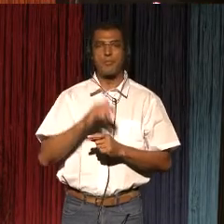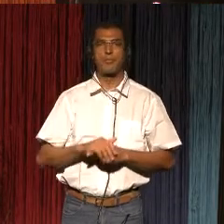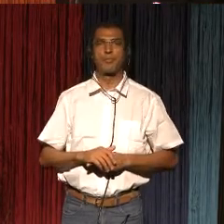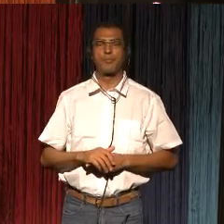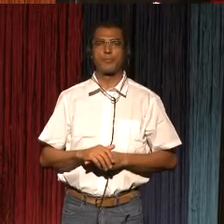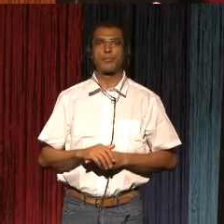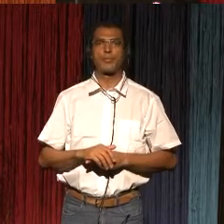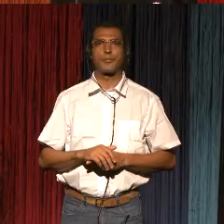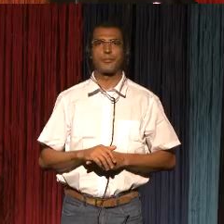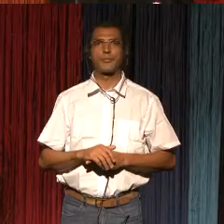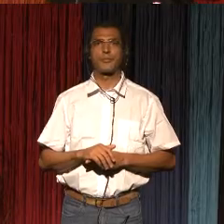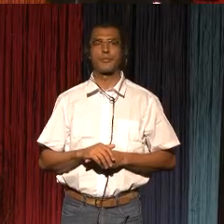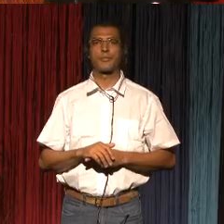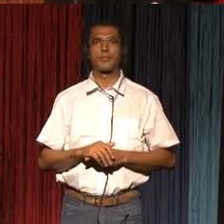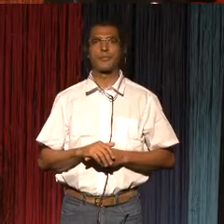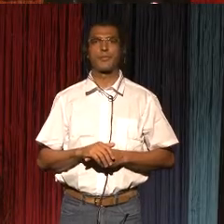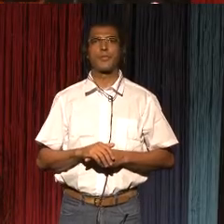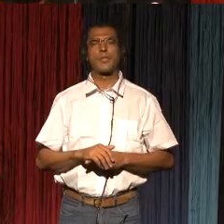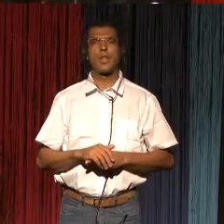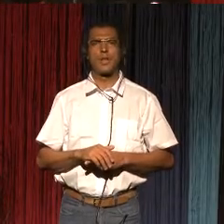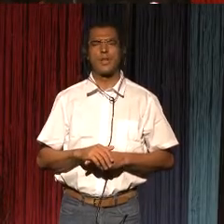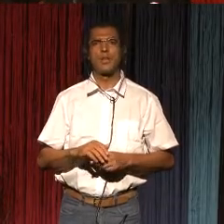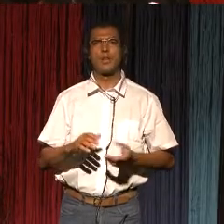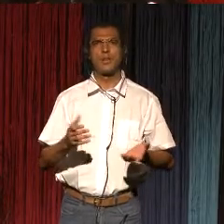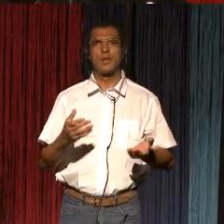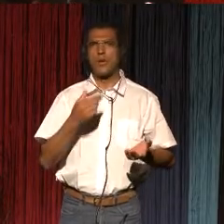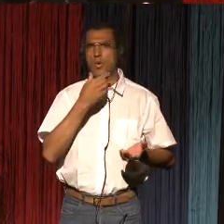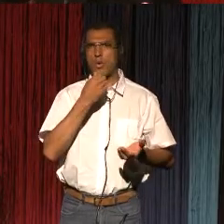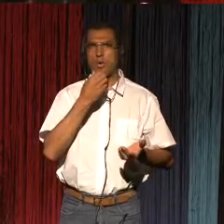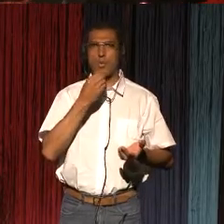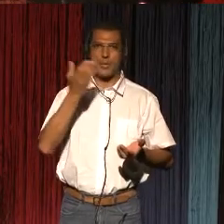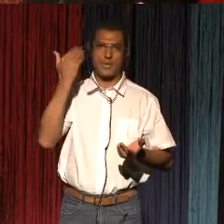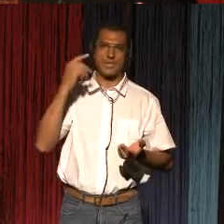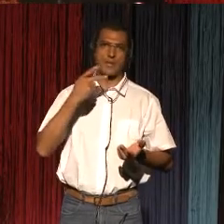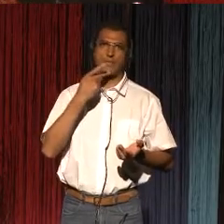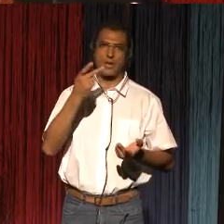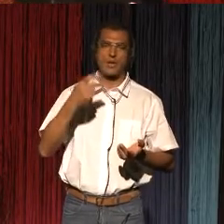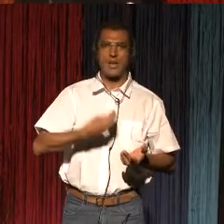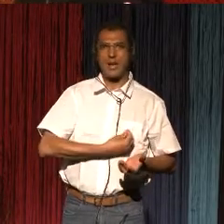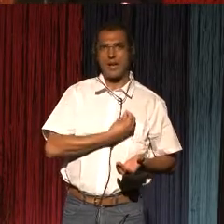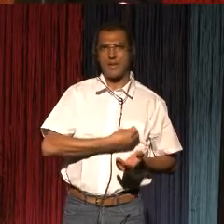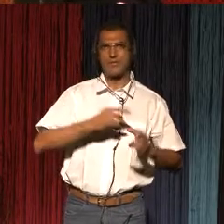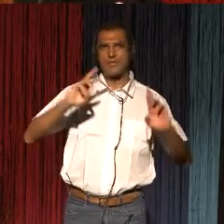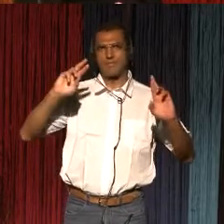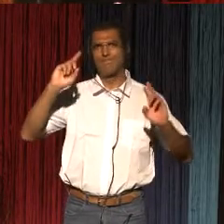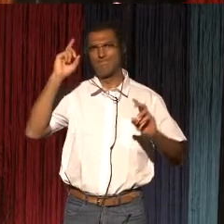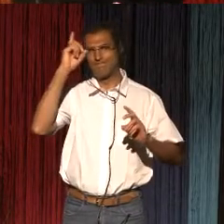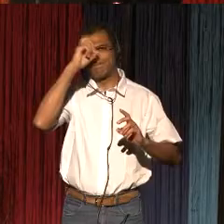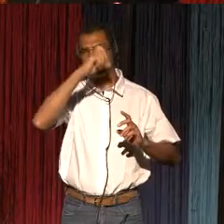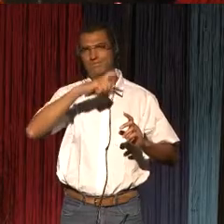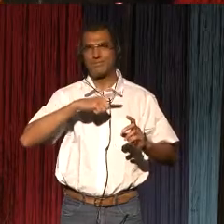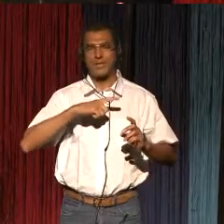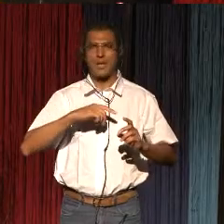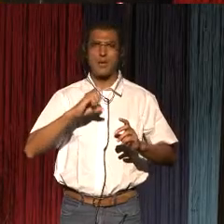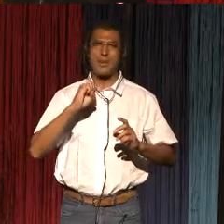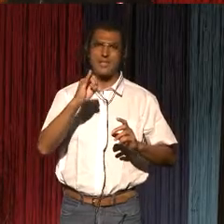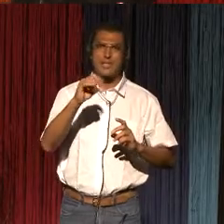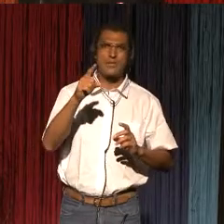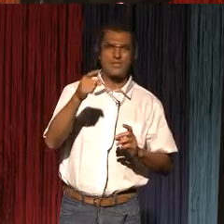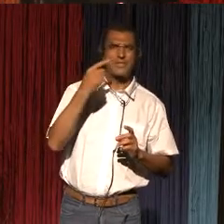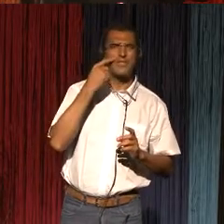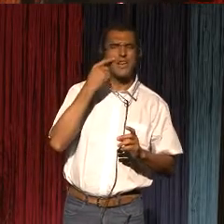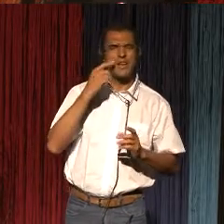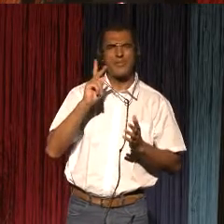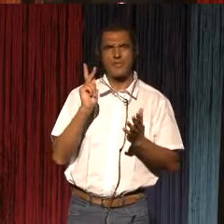O Scott Peck falou que a vida é difícil, mas quando você aceita o fato de que a vida é difícil, ela deixa de